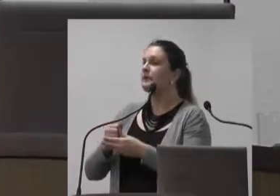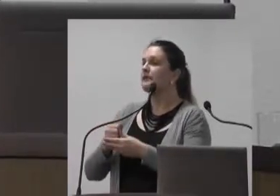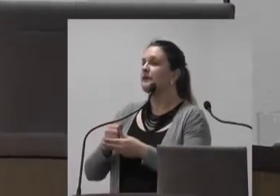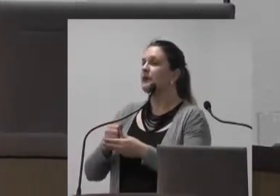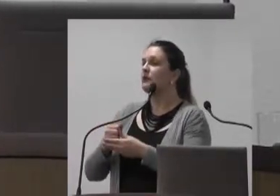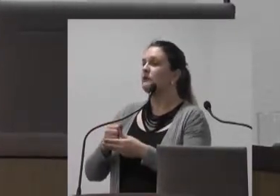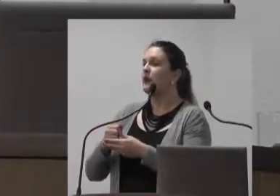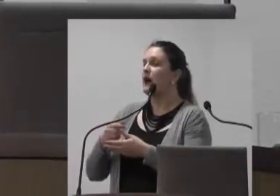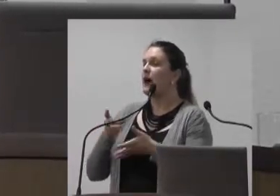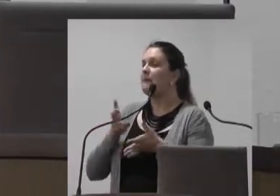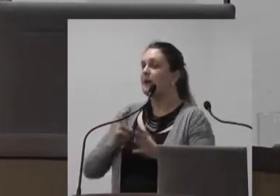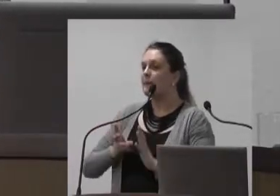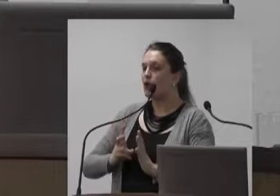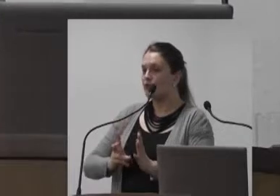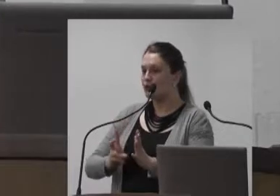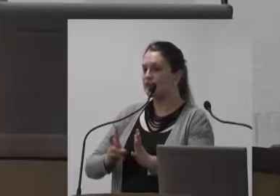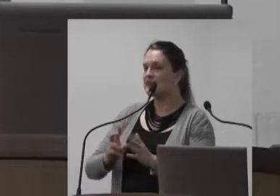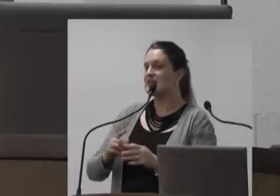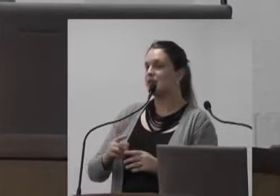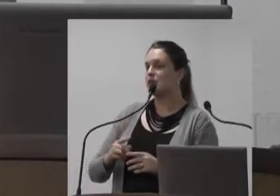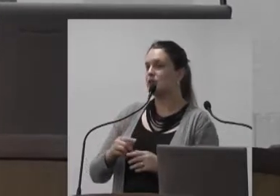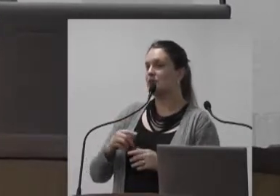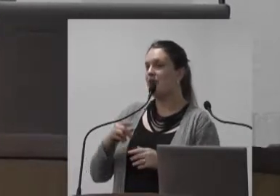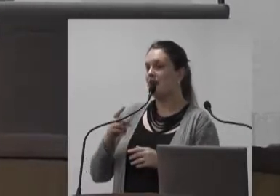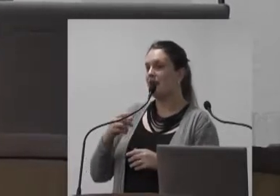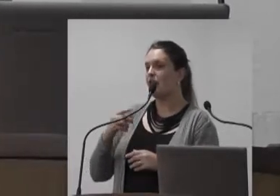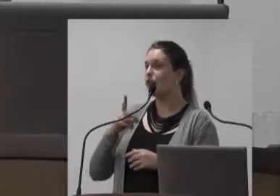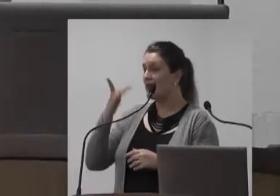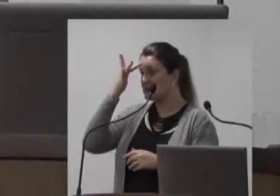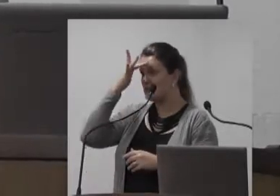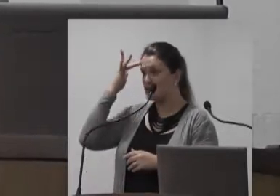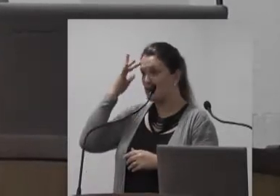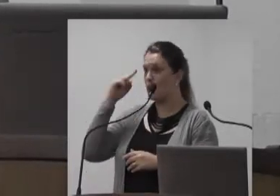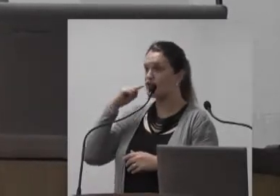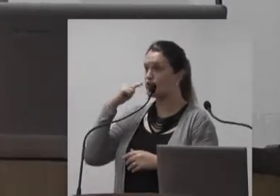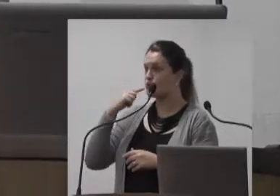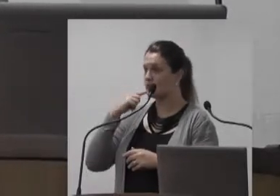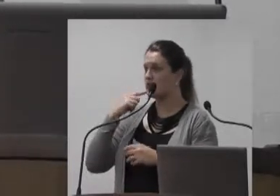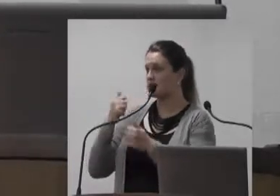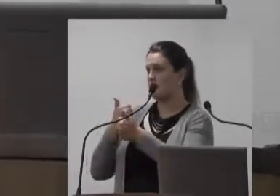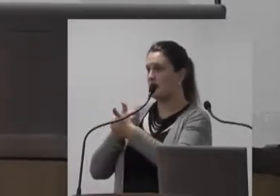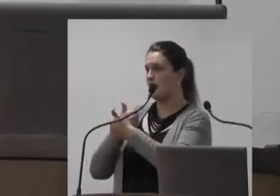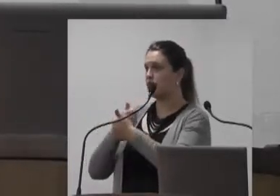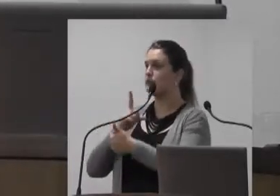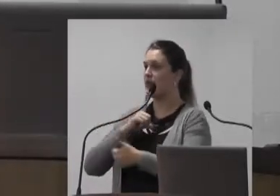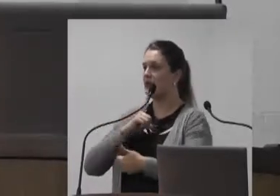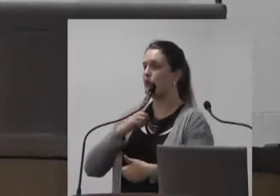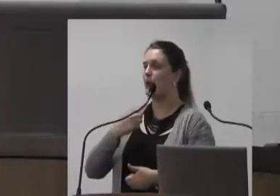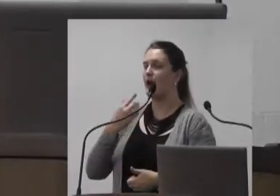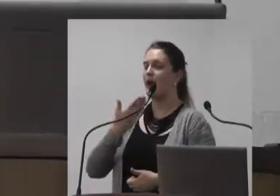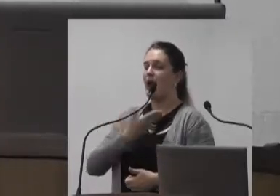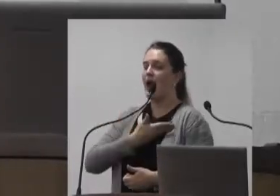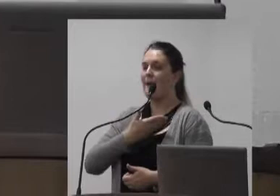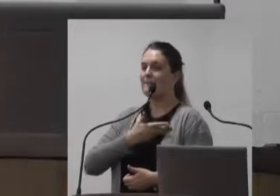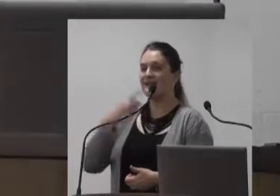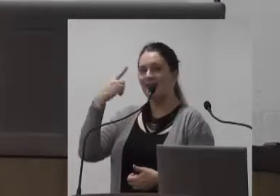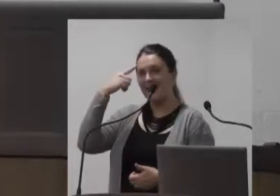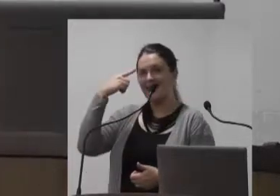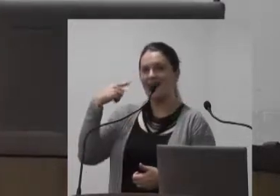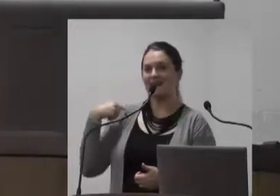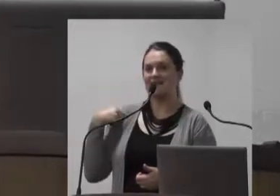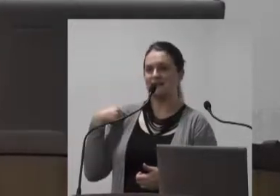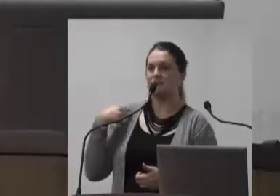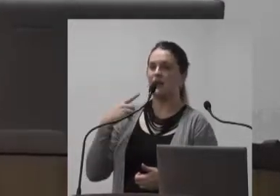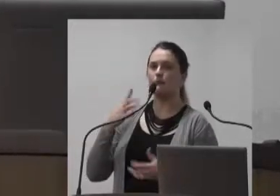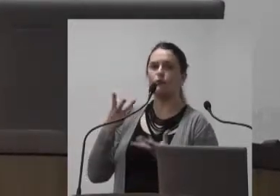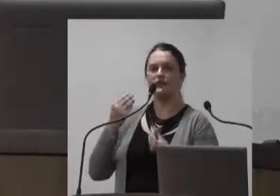né? Então, a minha maior motivação foi as pessoas surdas, né? Perto, eu tenho uma amiga,